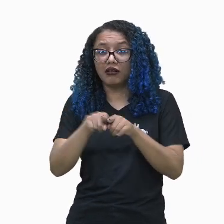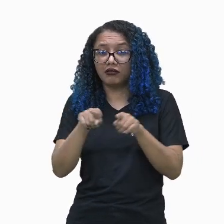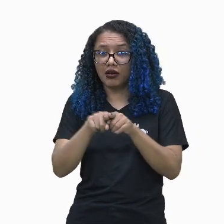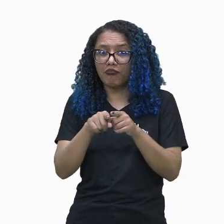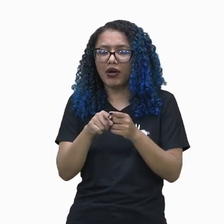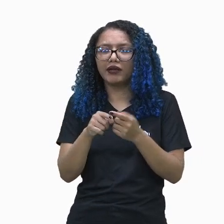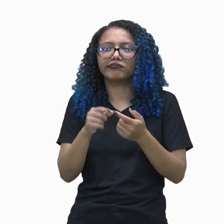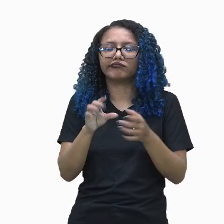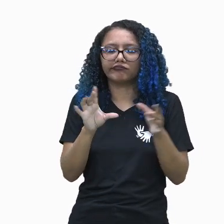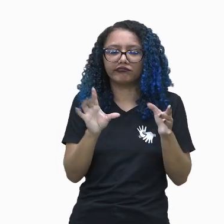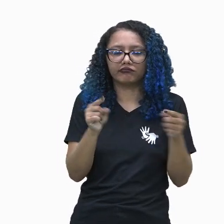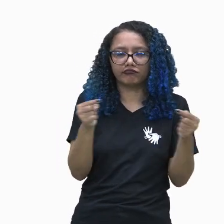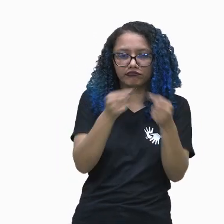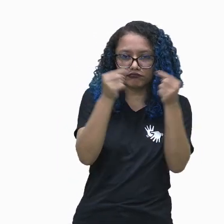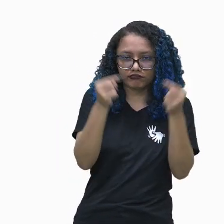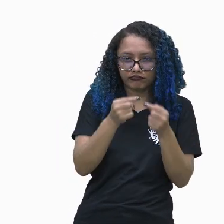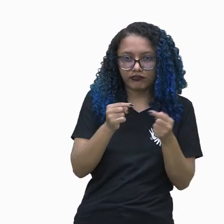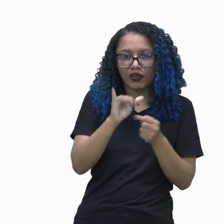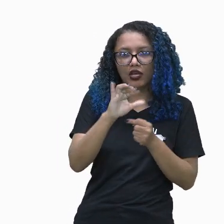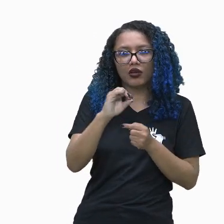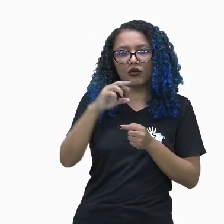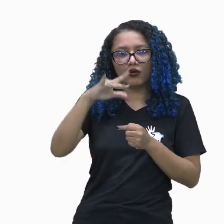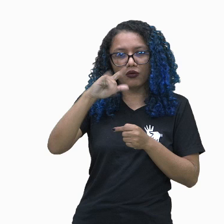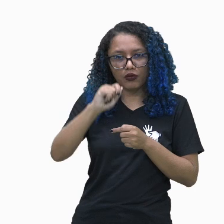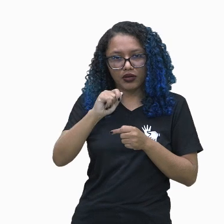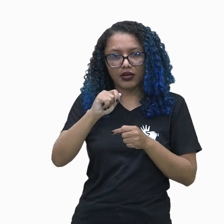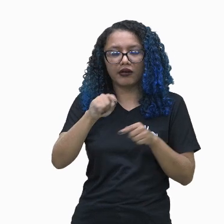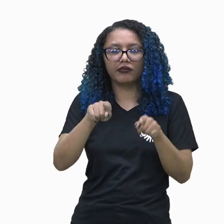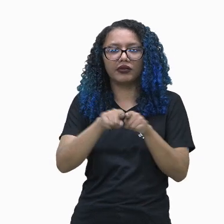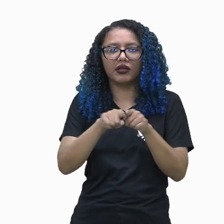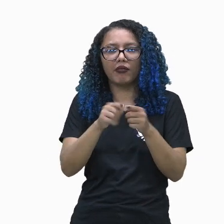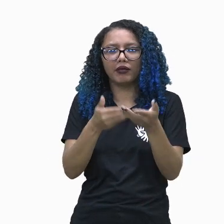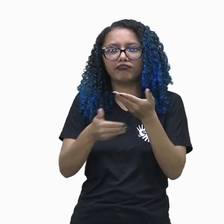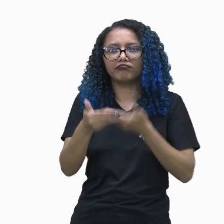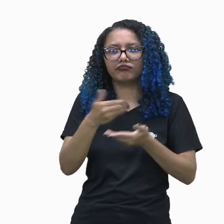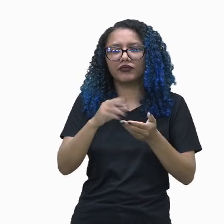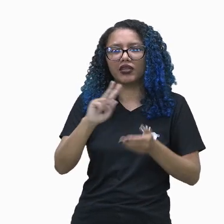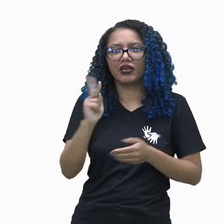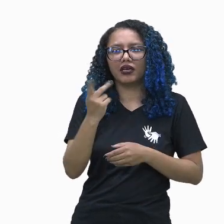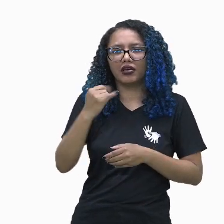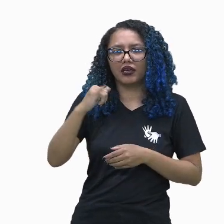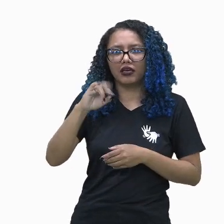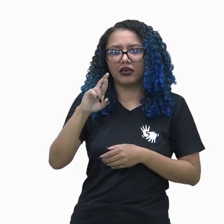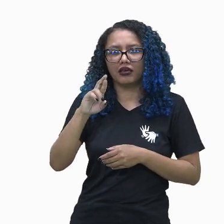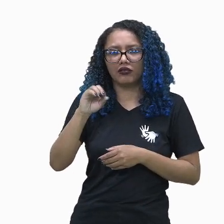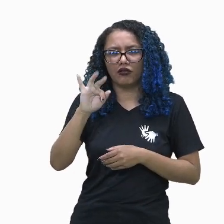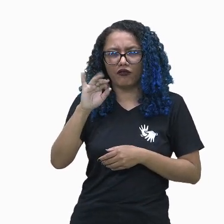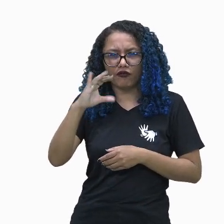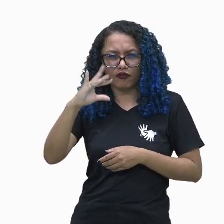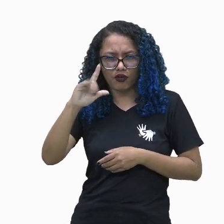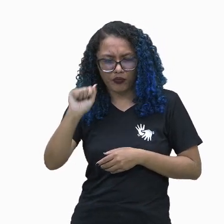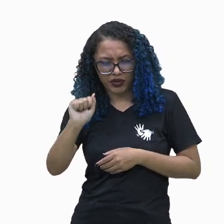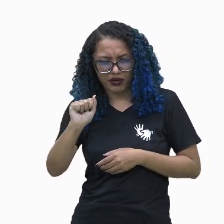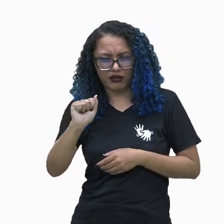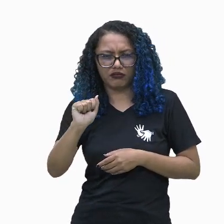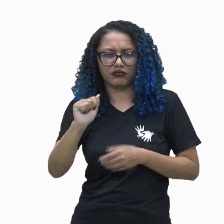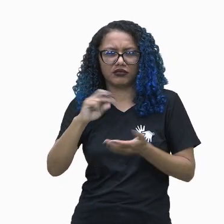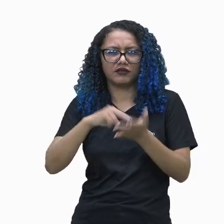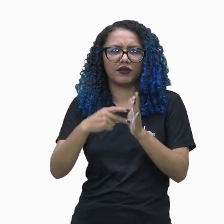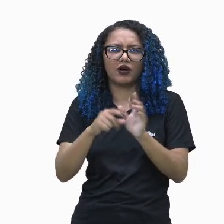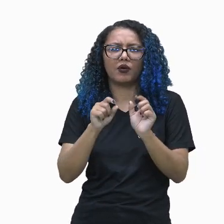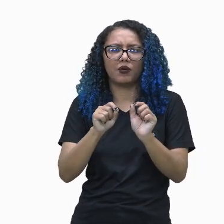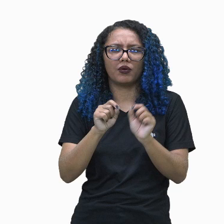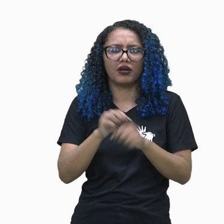iônicas, interações hidrofóbicas, que quer dizer que são interações que não requer a presença